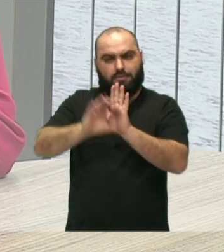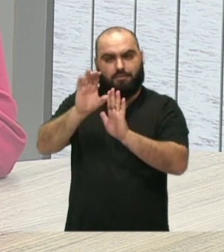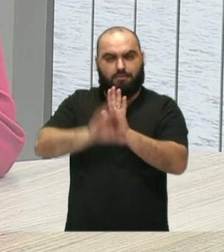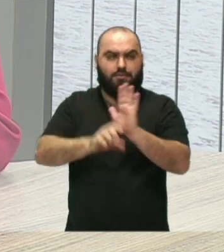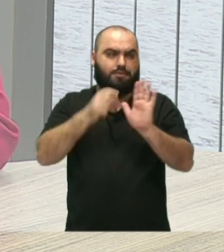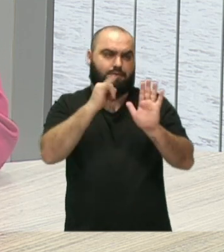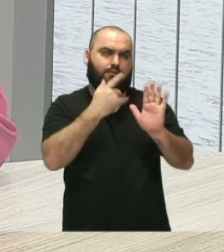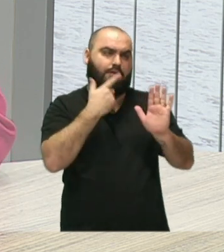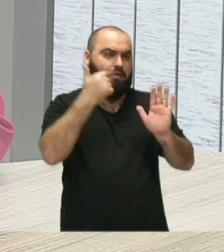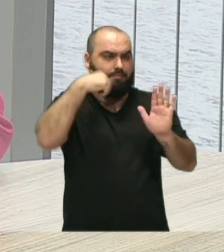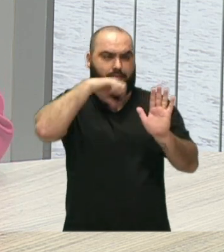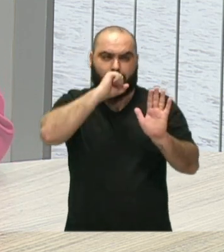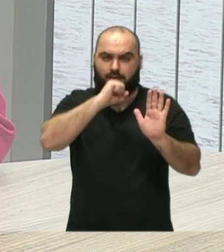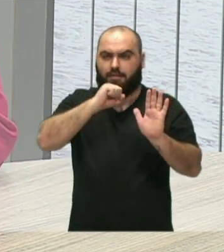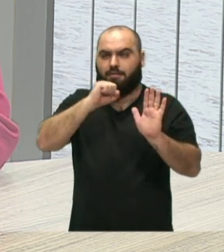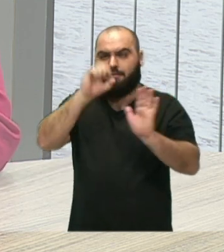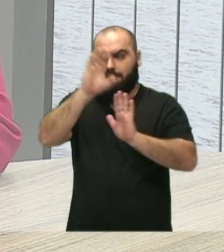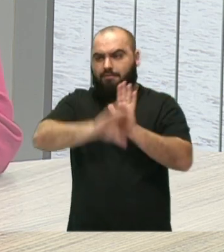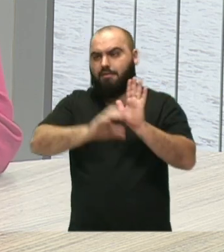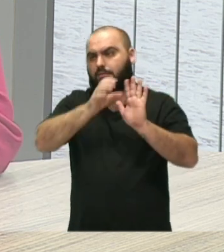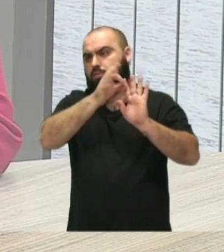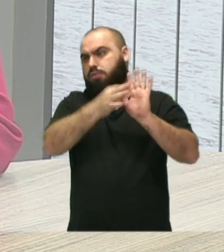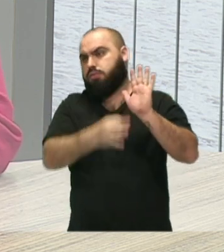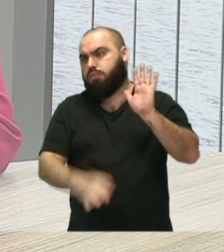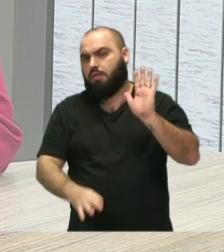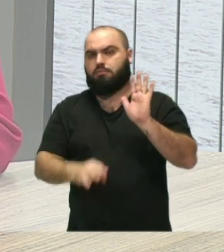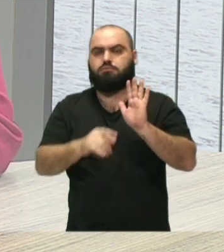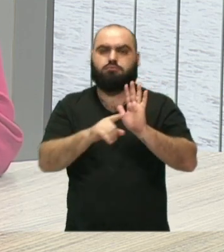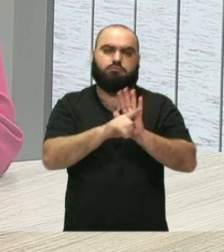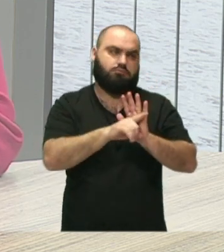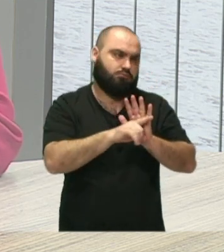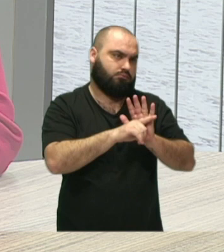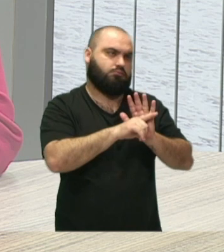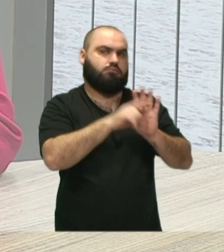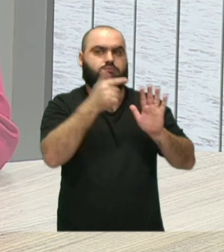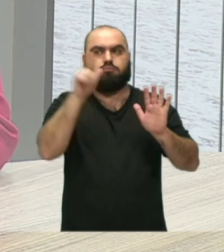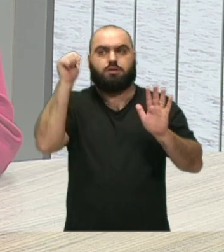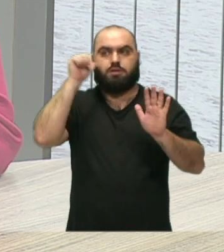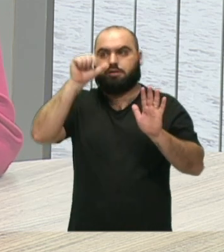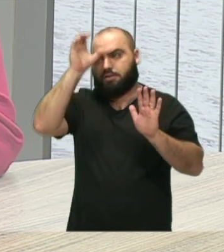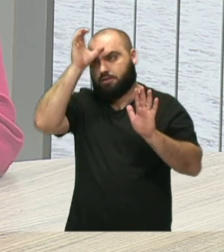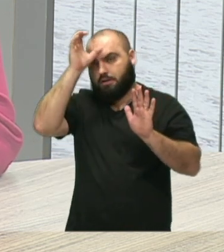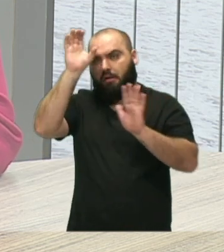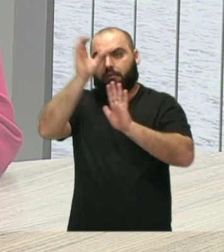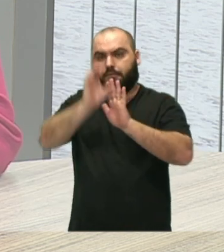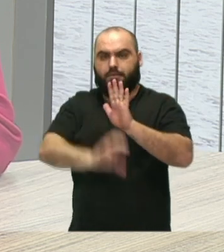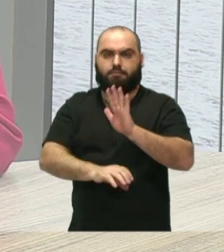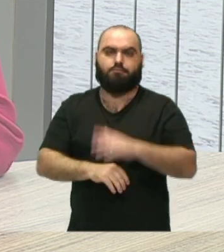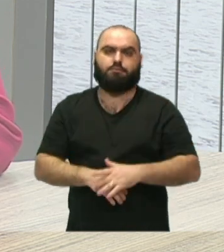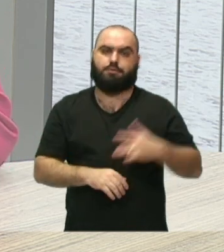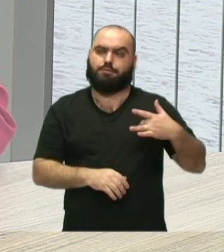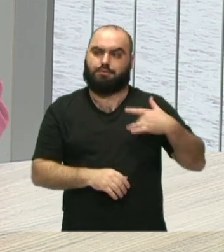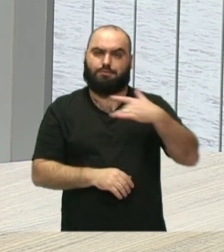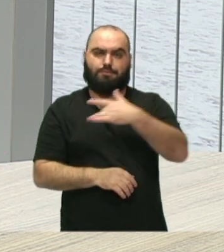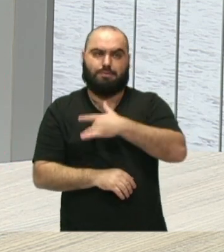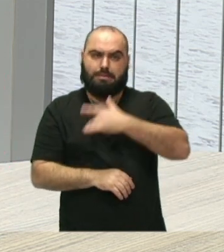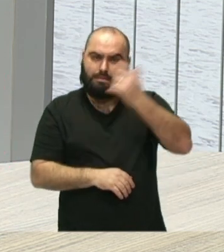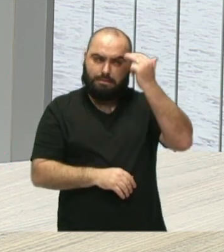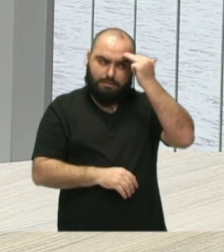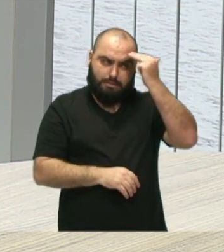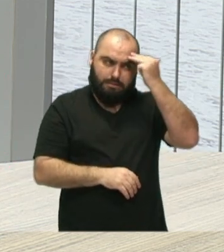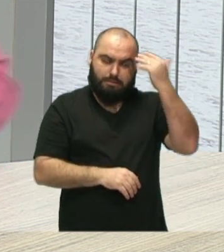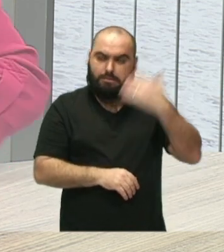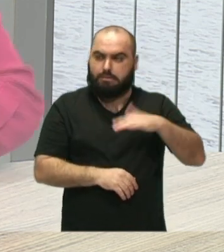é extenso e das minhas tias é extenso, o preço que se paga é alto, se paga um preço em saúde mental, se paga um preço em saúde física, é uma coisa que